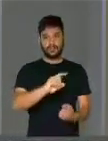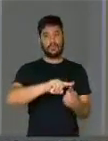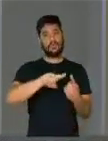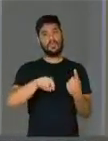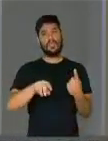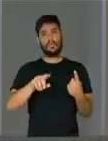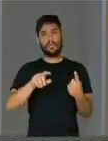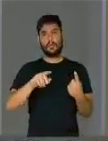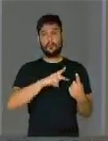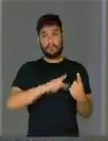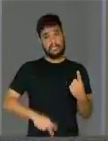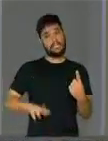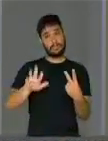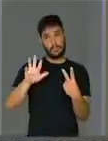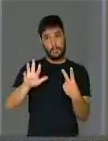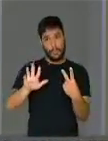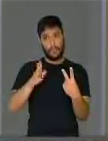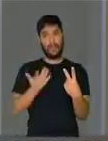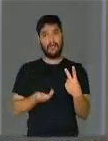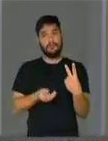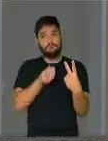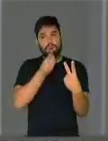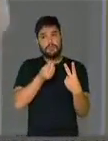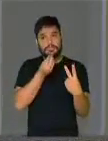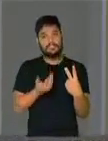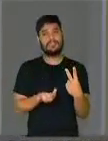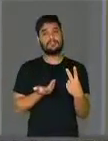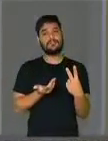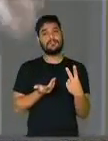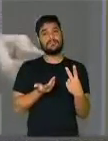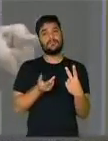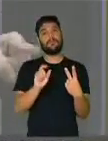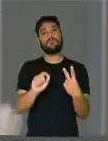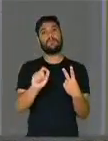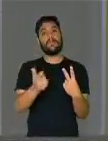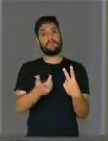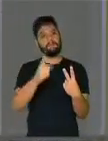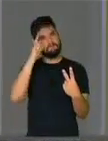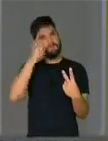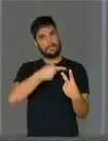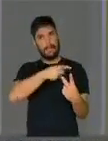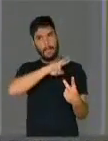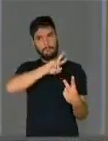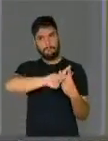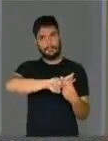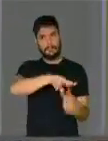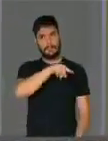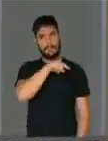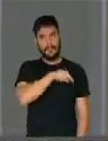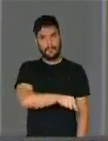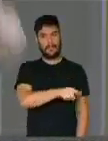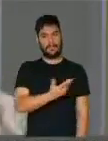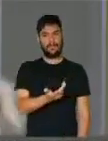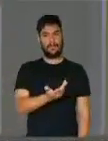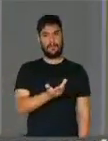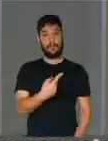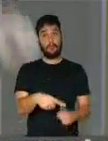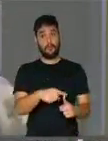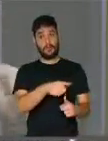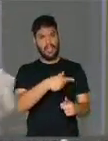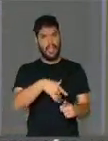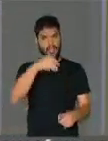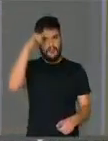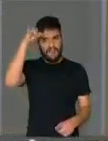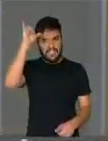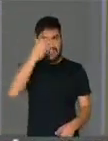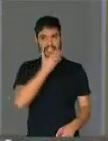memória, não foram mais radicais para colocar um bandido na cadeia por ter organizado milícia,